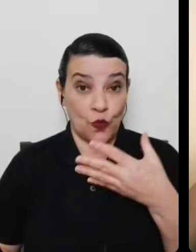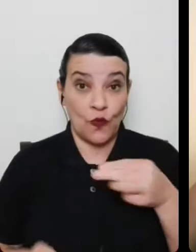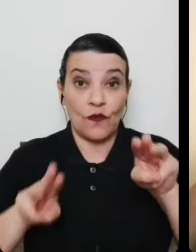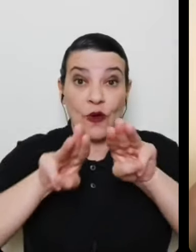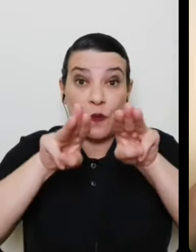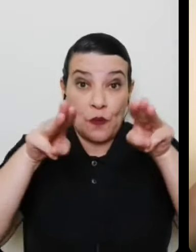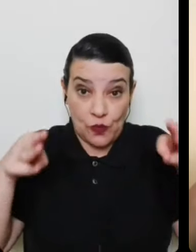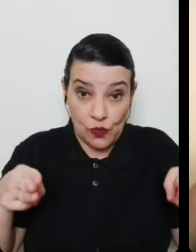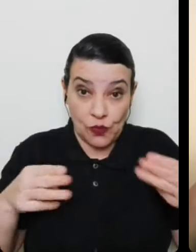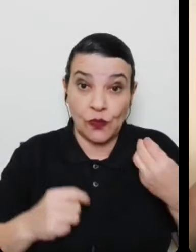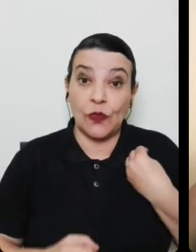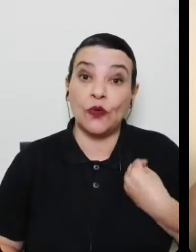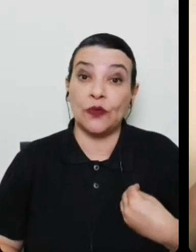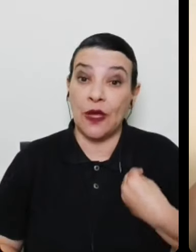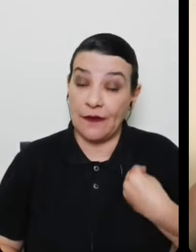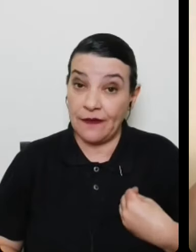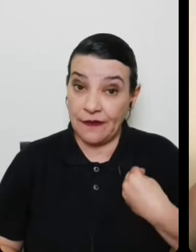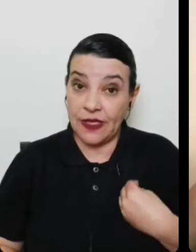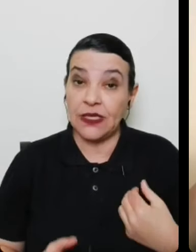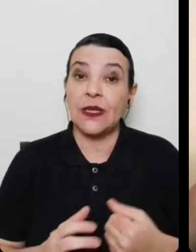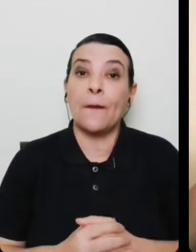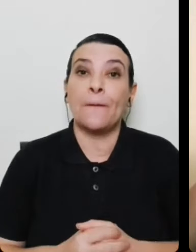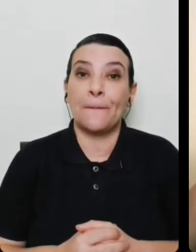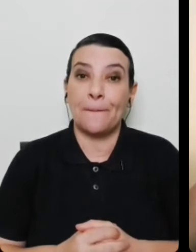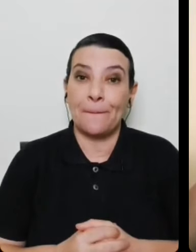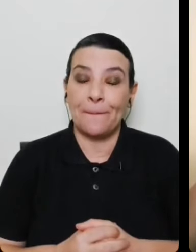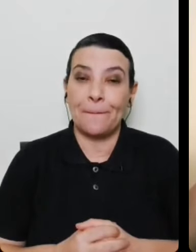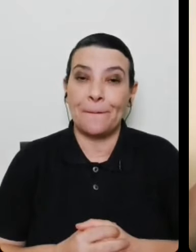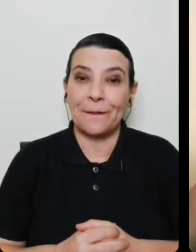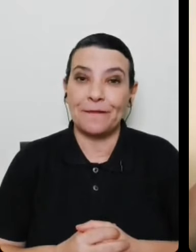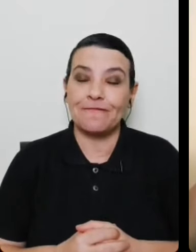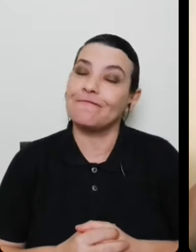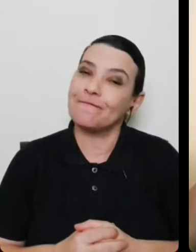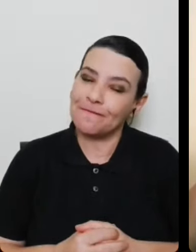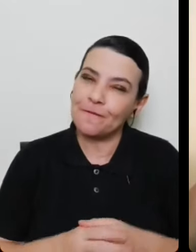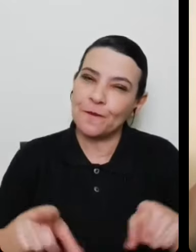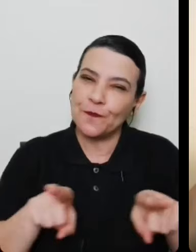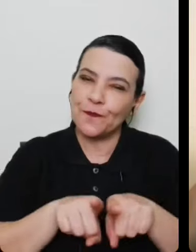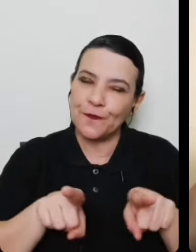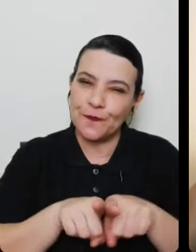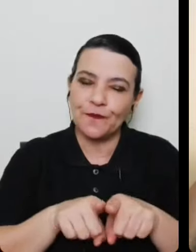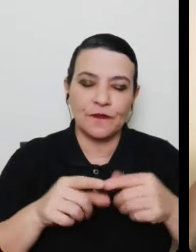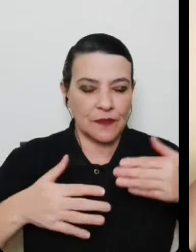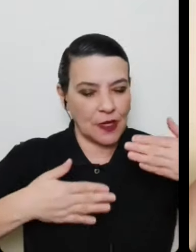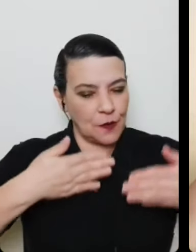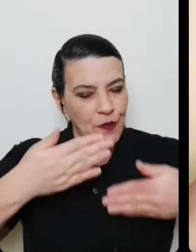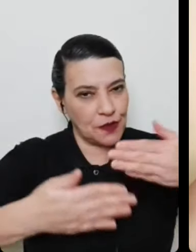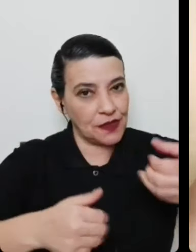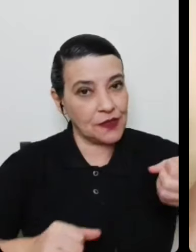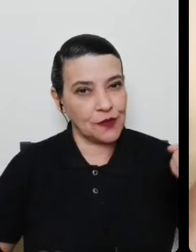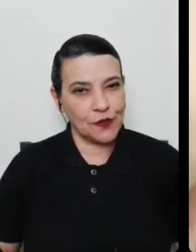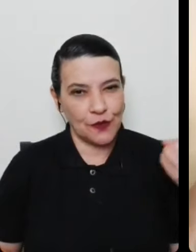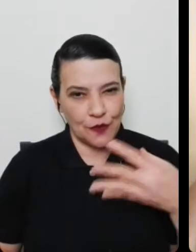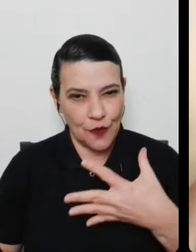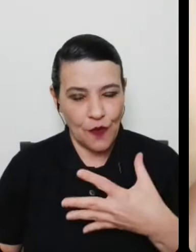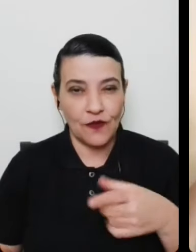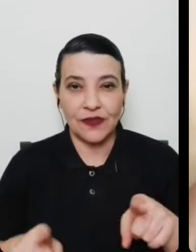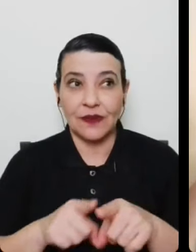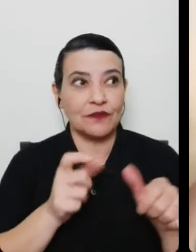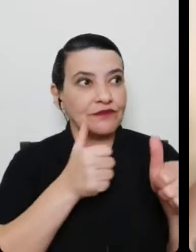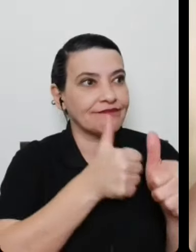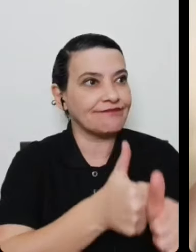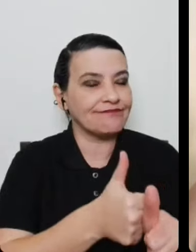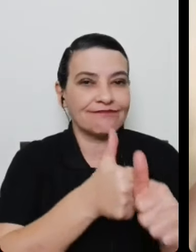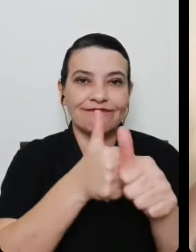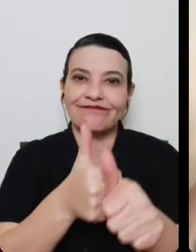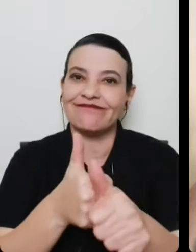Vida, né? E aí, assim, dentro de um processo novo e dessas aproximações que acaba fazendo que a